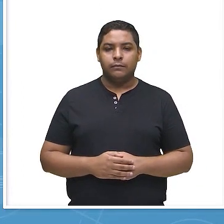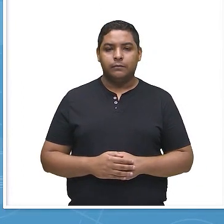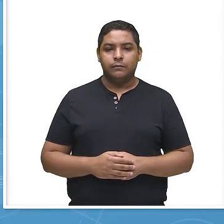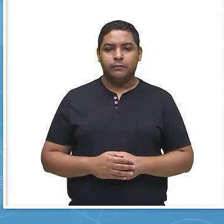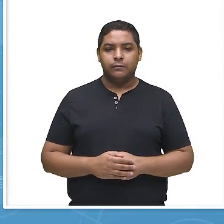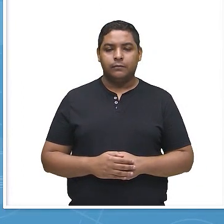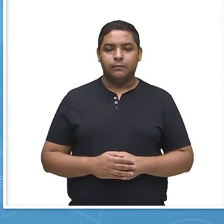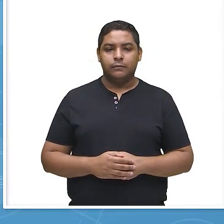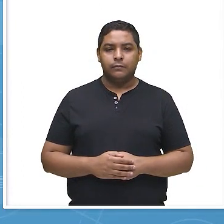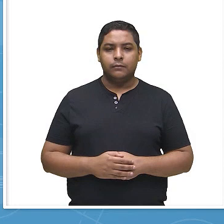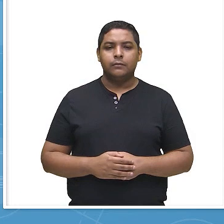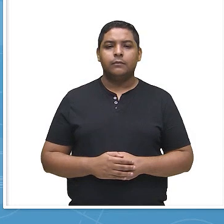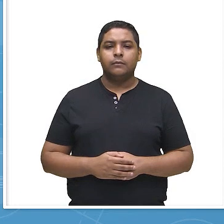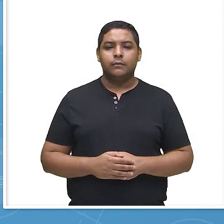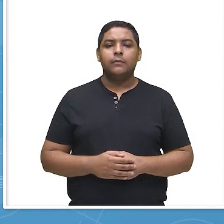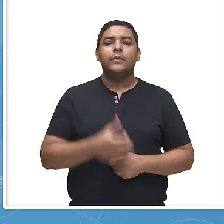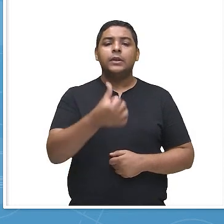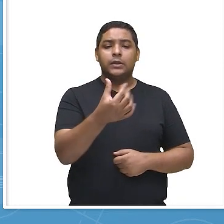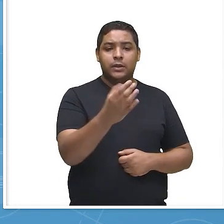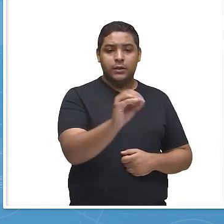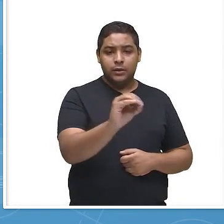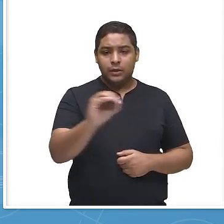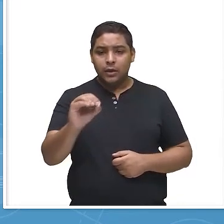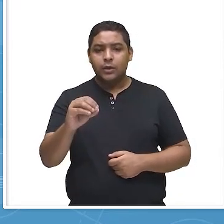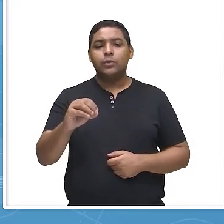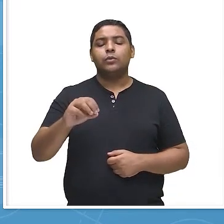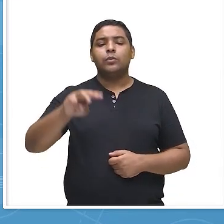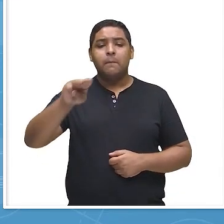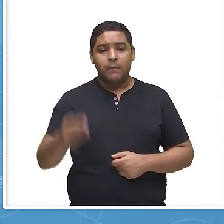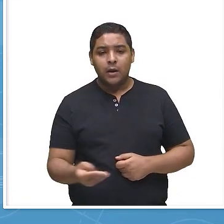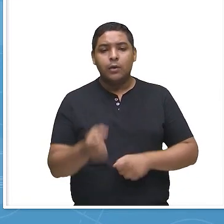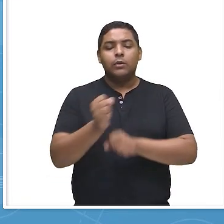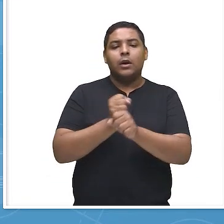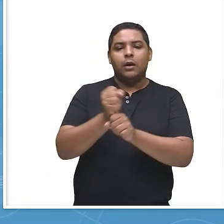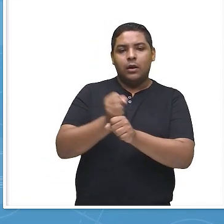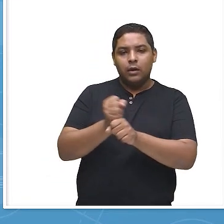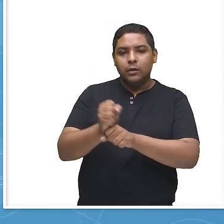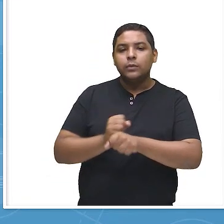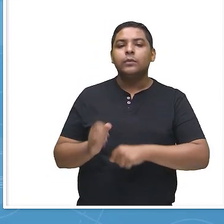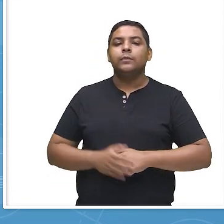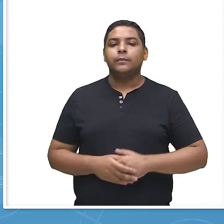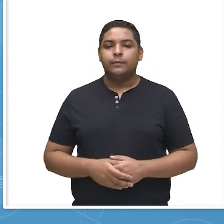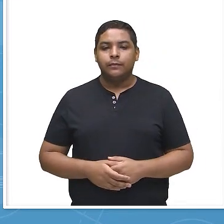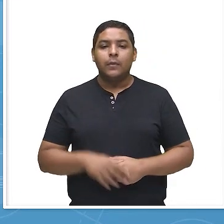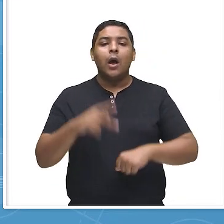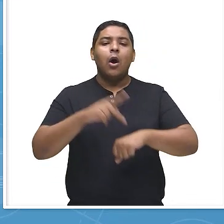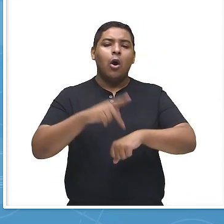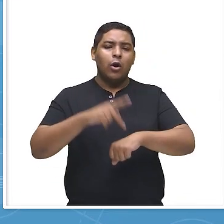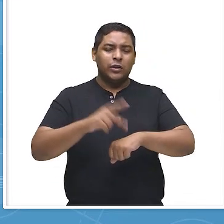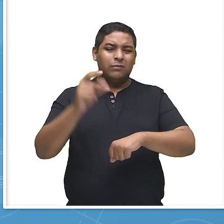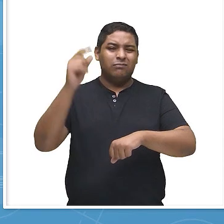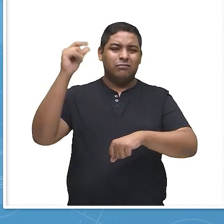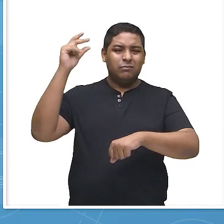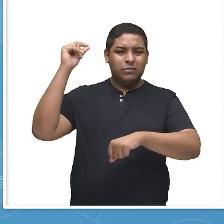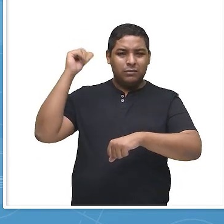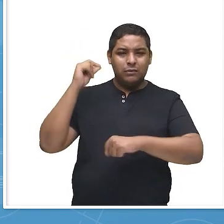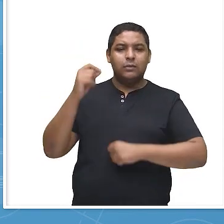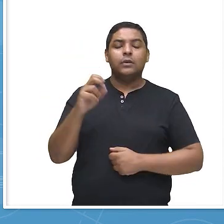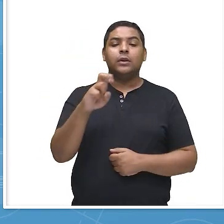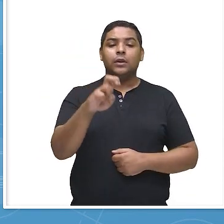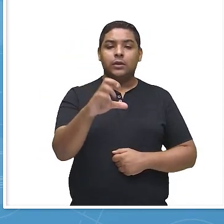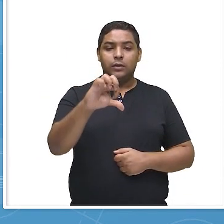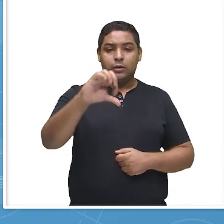Protozoários e esponjas, 600 milhões. Rochas sedimentárias mais antigas,